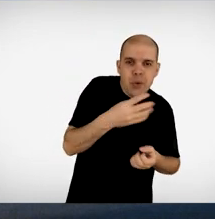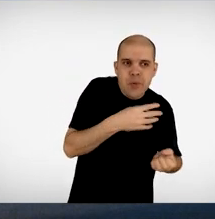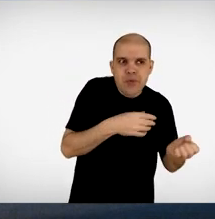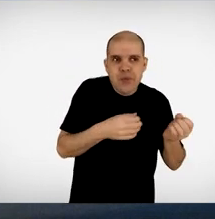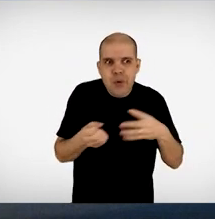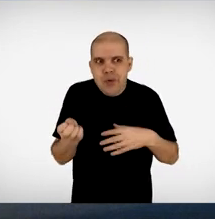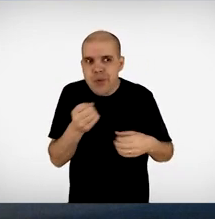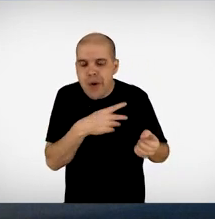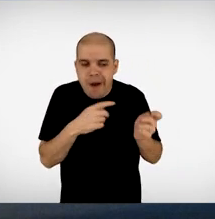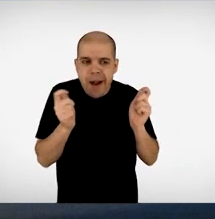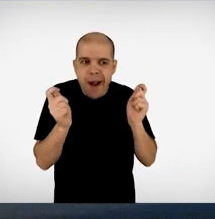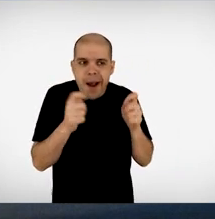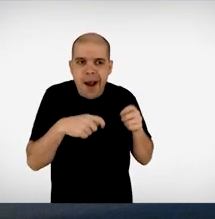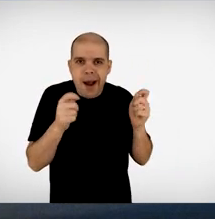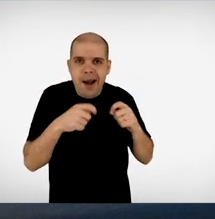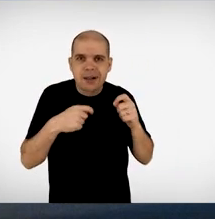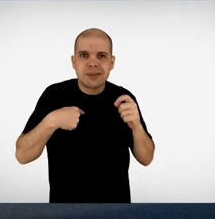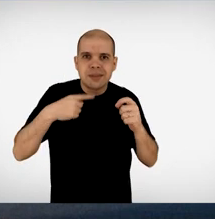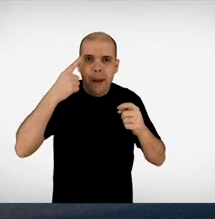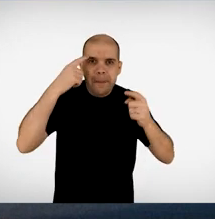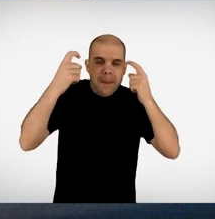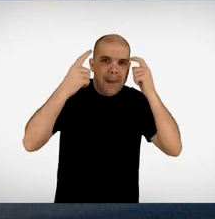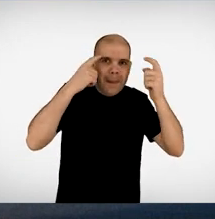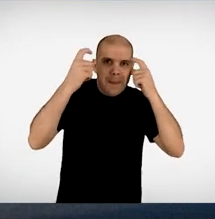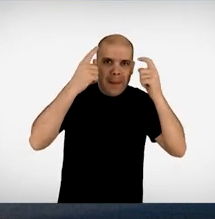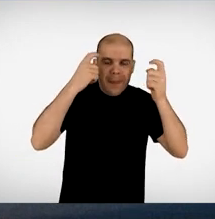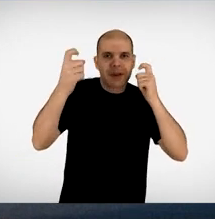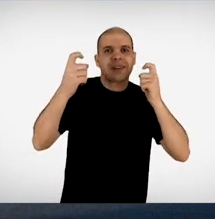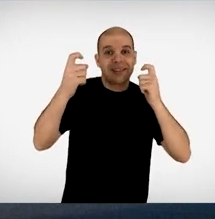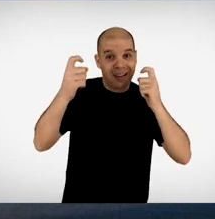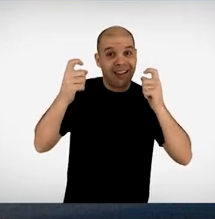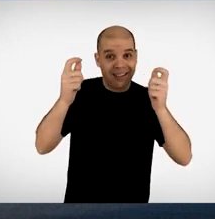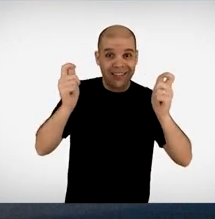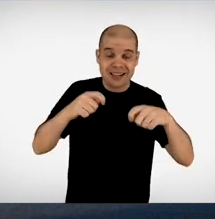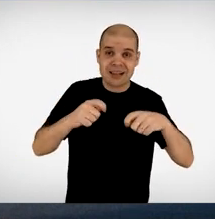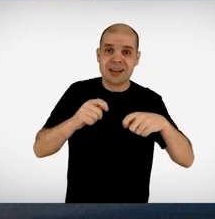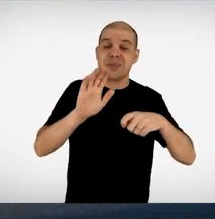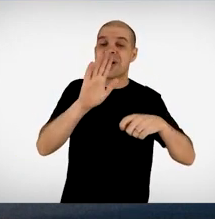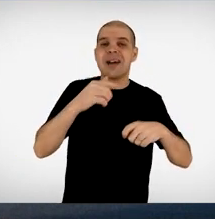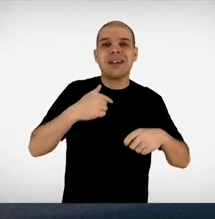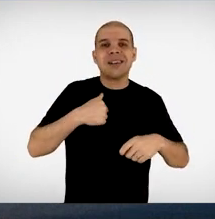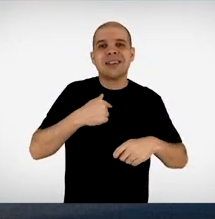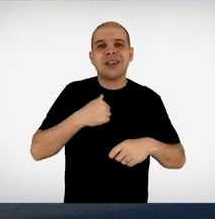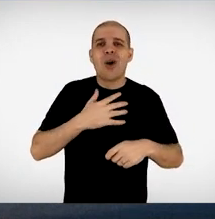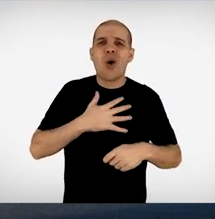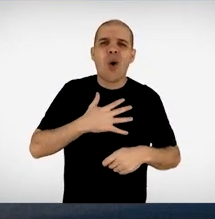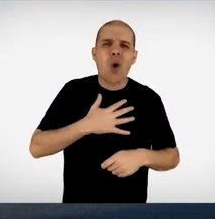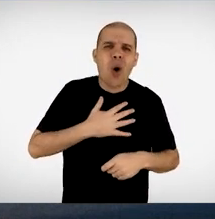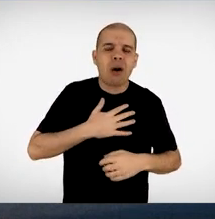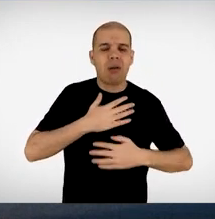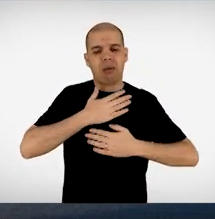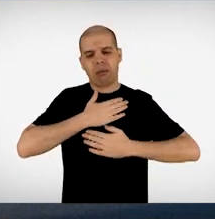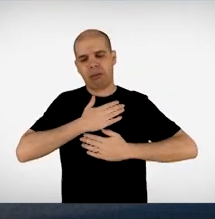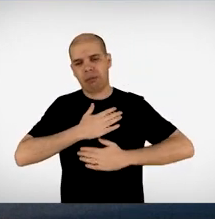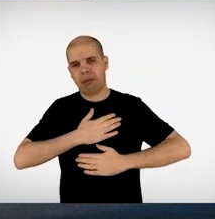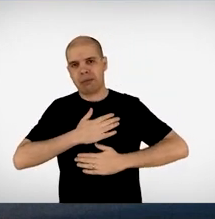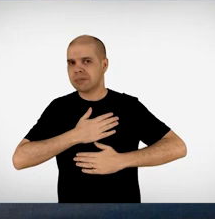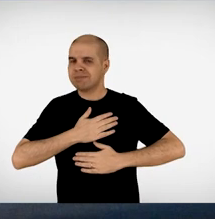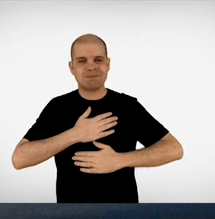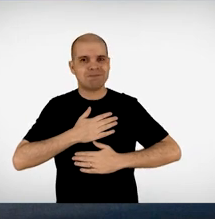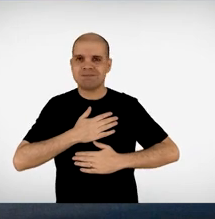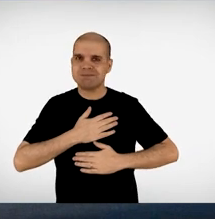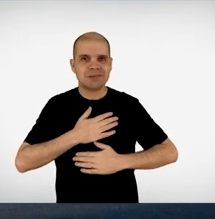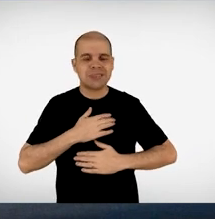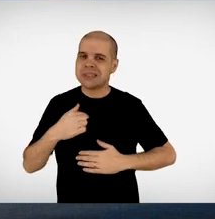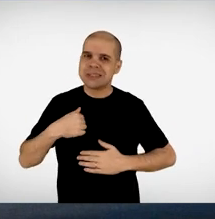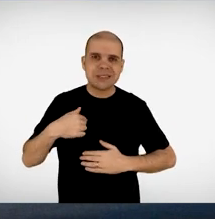Eu não consigo... A criação que eu tive foi uma criação para nunca relaxar. e me